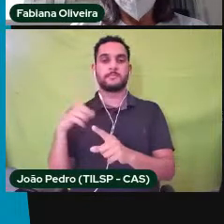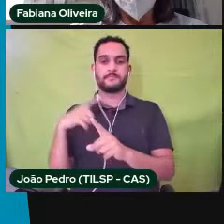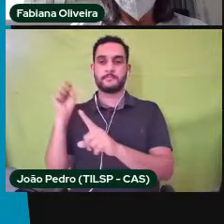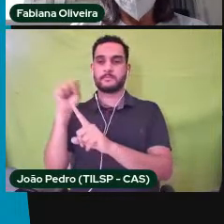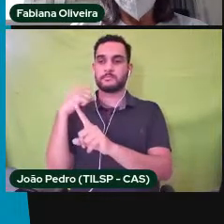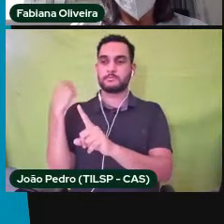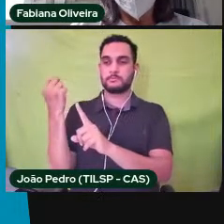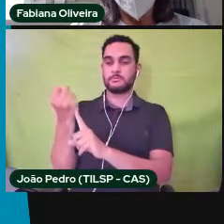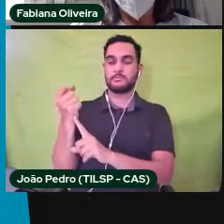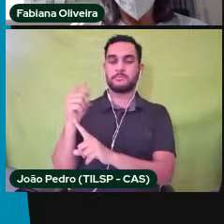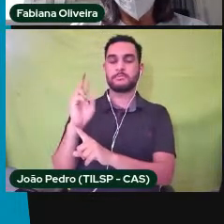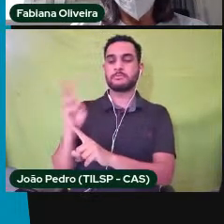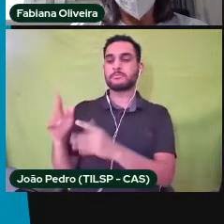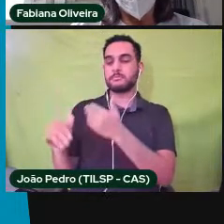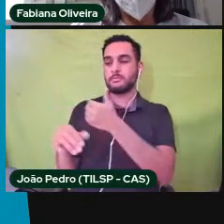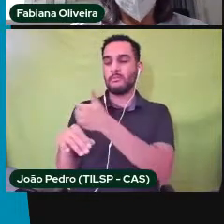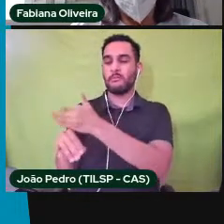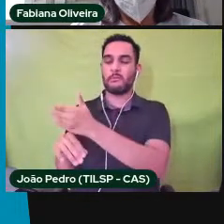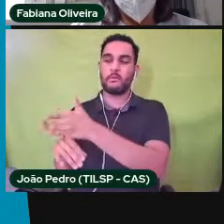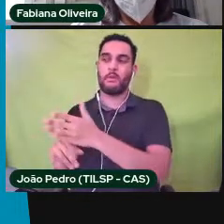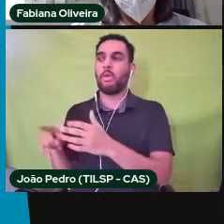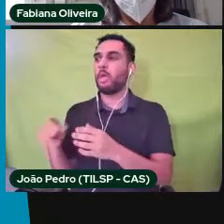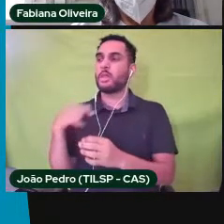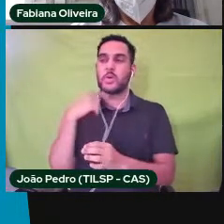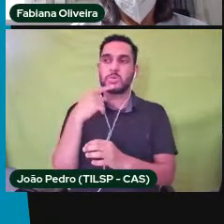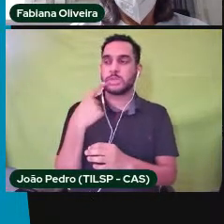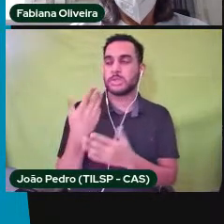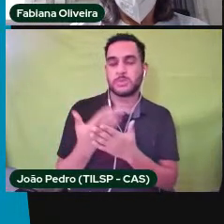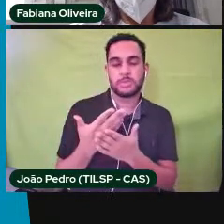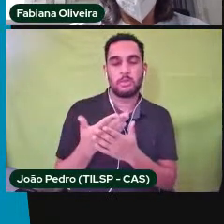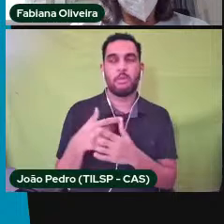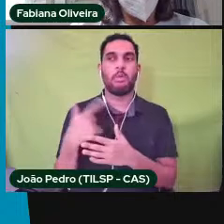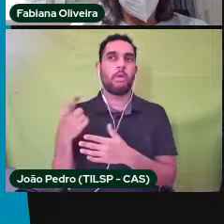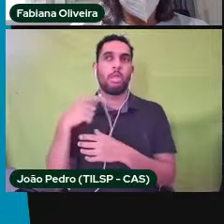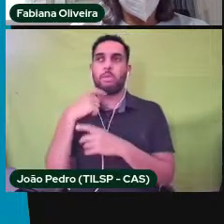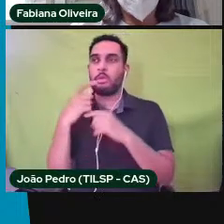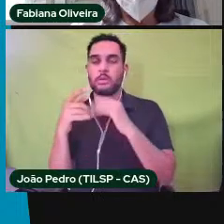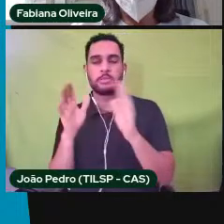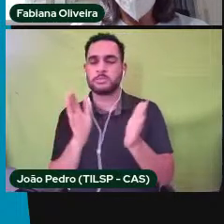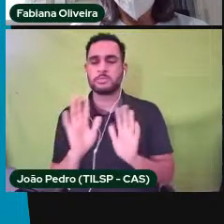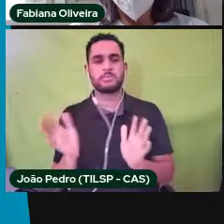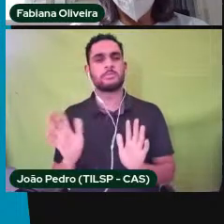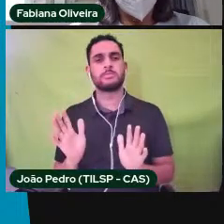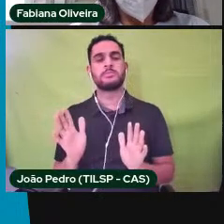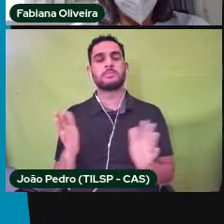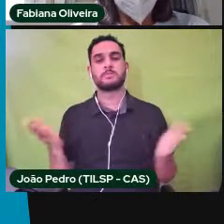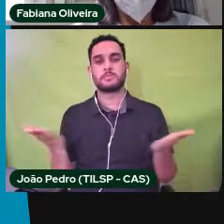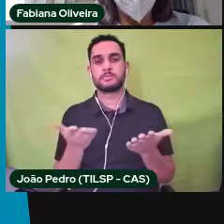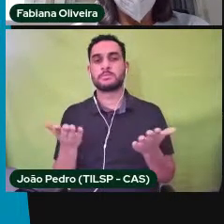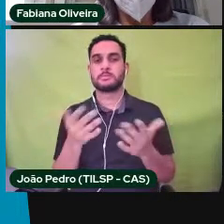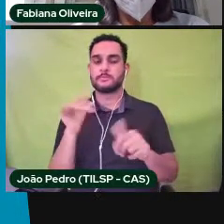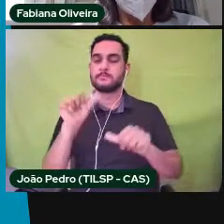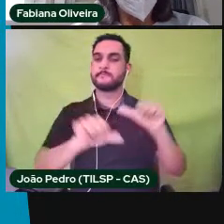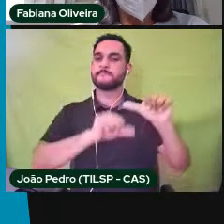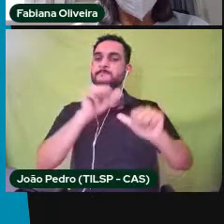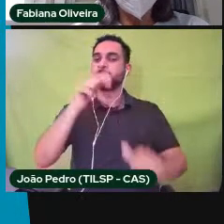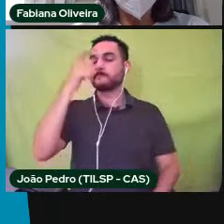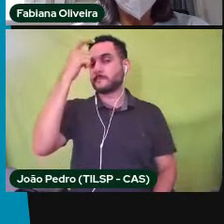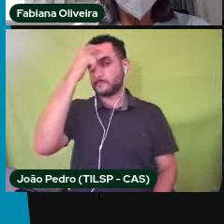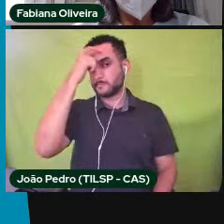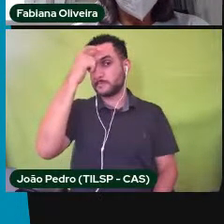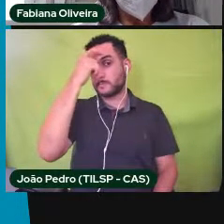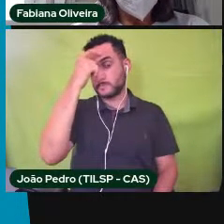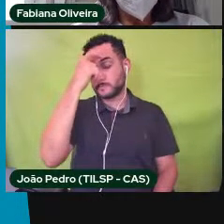reprovava para o estudo e para a vida. Um dos motivos, assim, de eu me